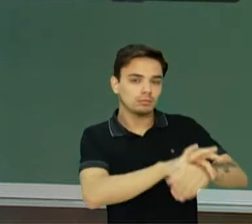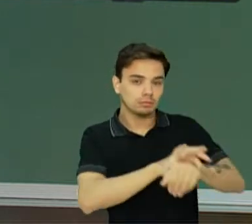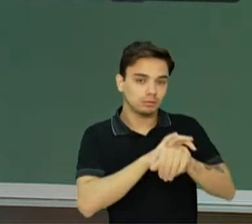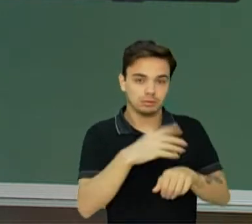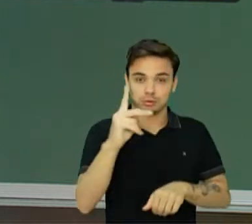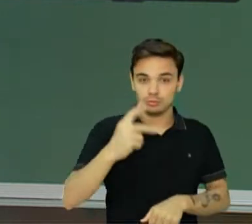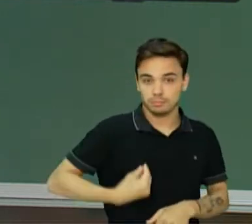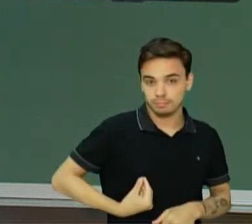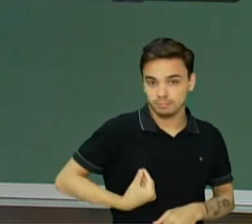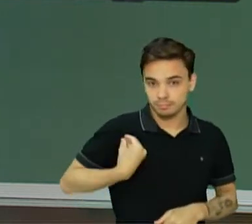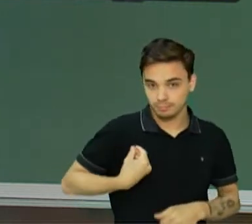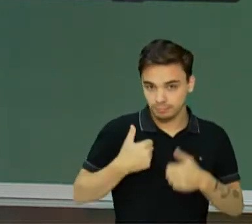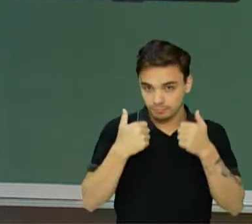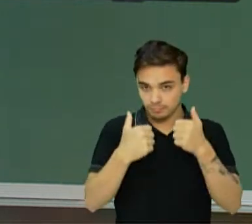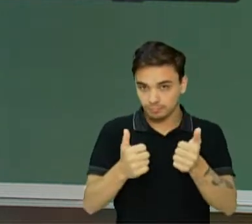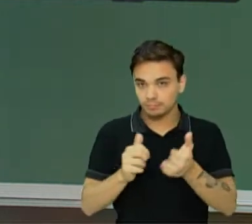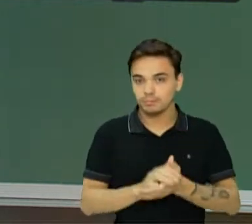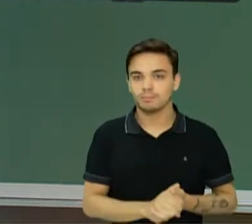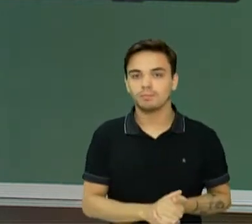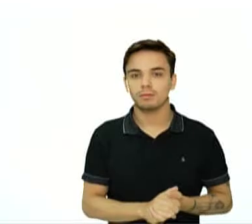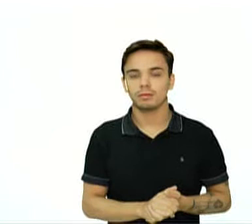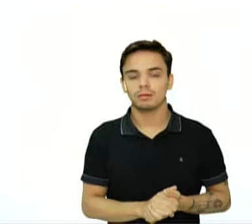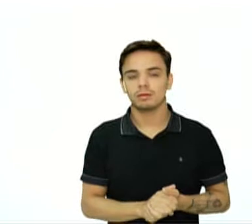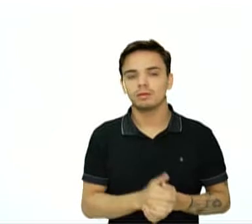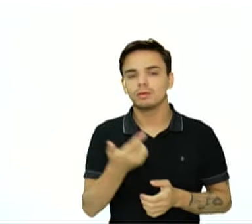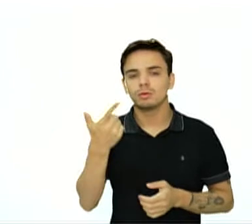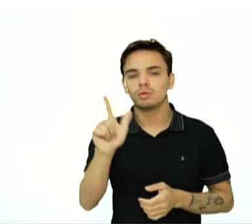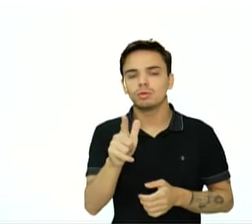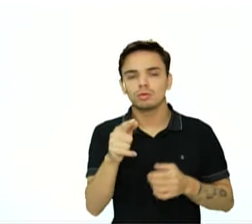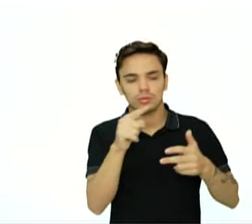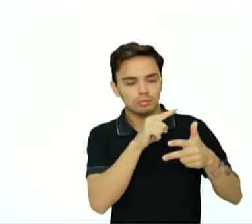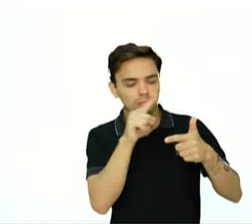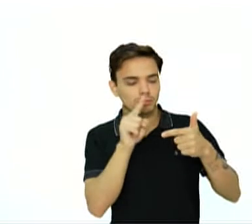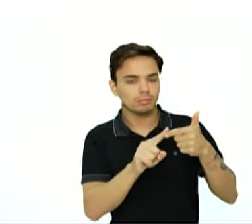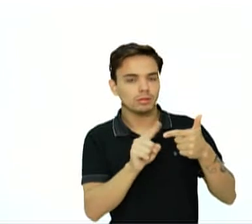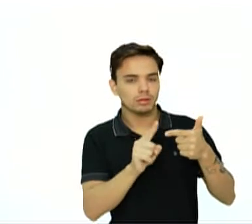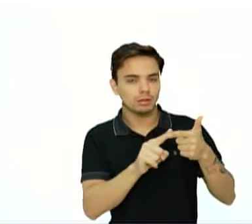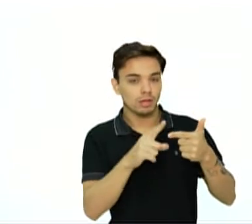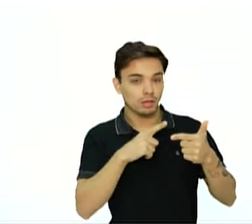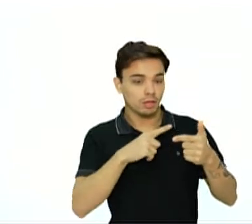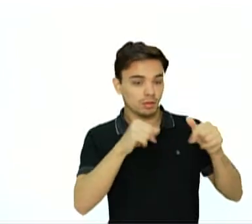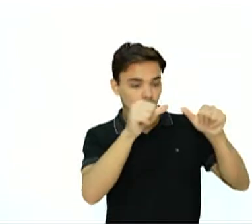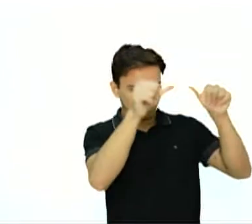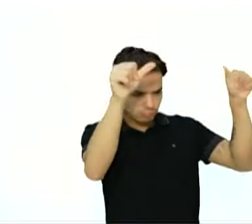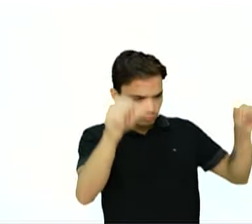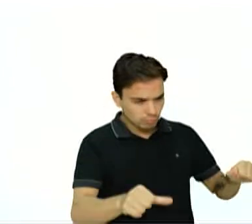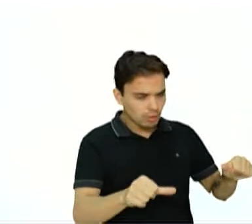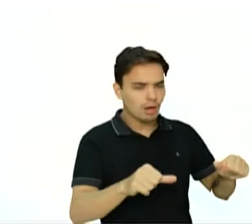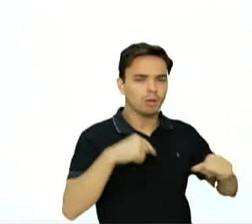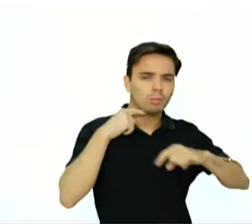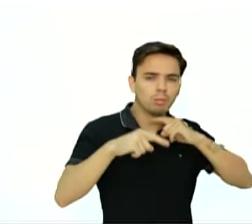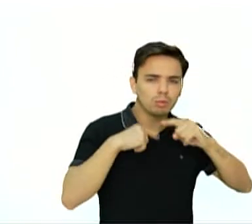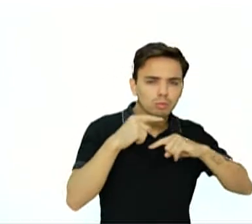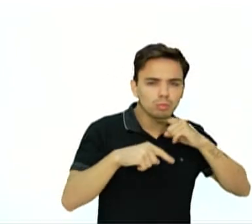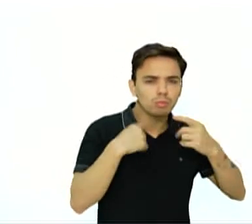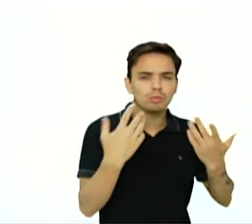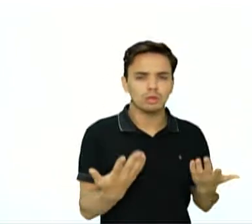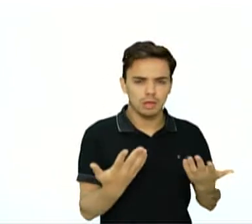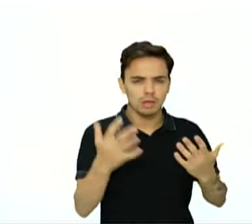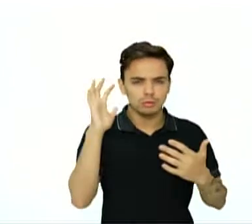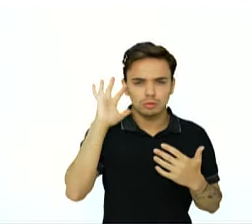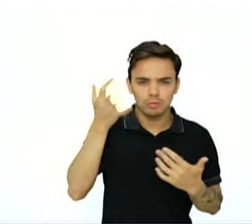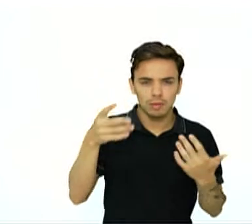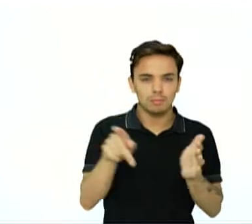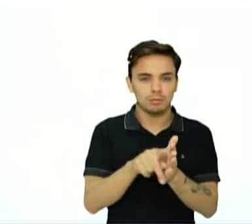garantida, ok? Outro recado importante: usar sempre o mural para tirar dúvidas com o seu professor. O mural é a tua sala de